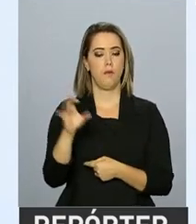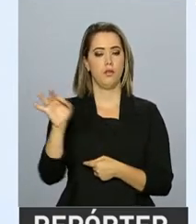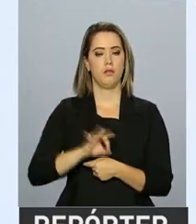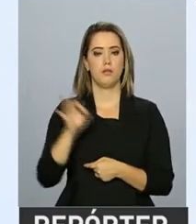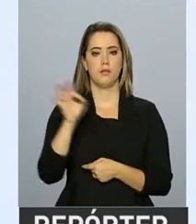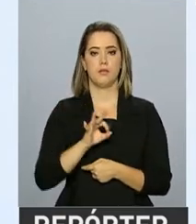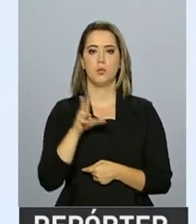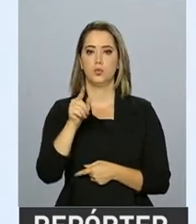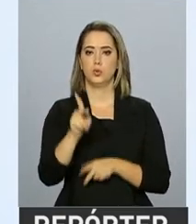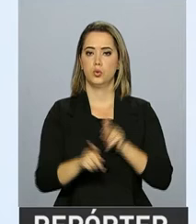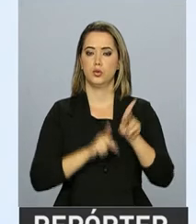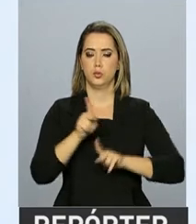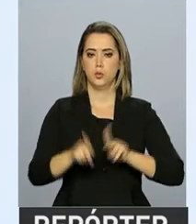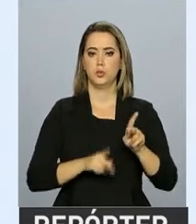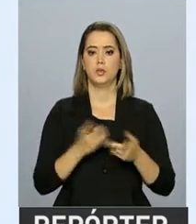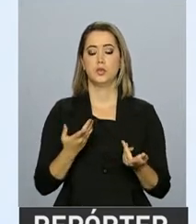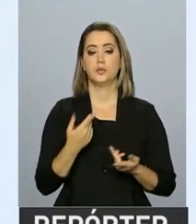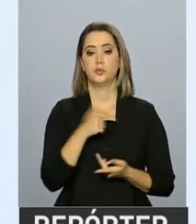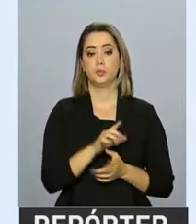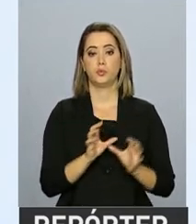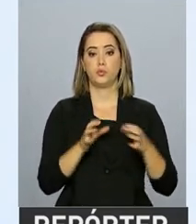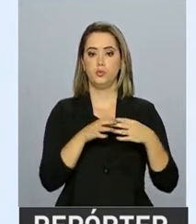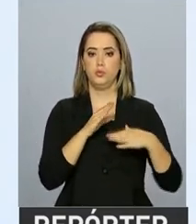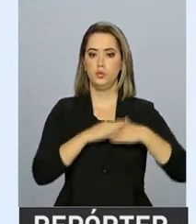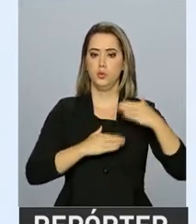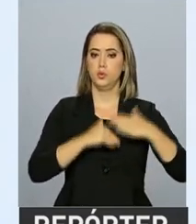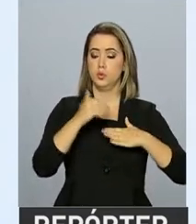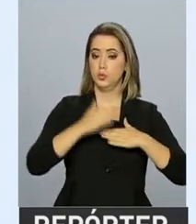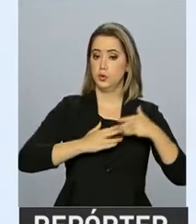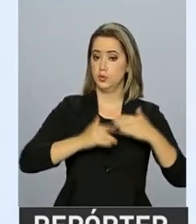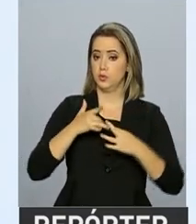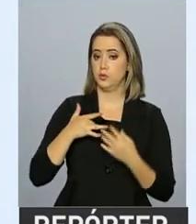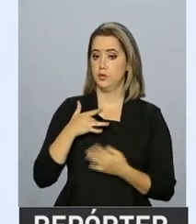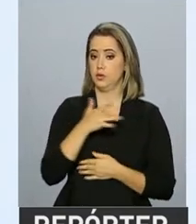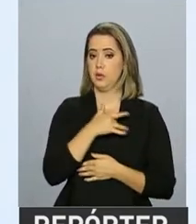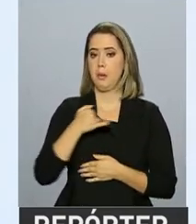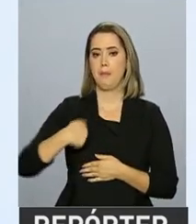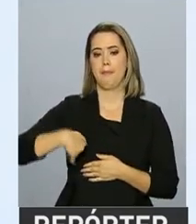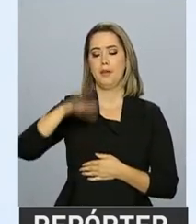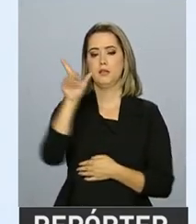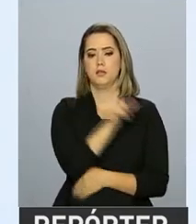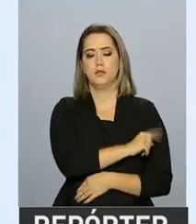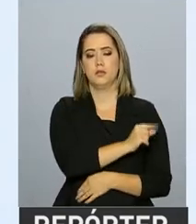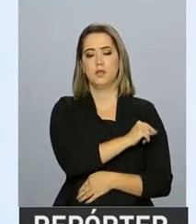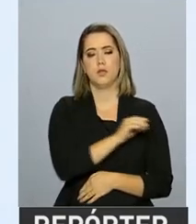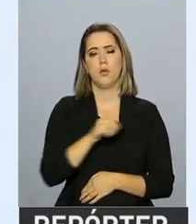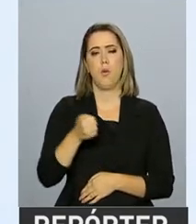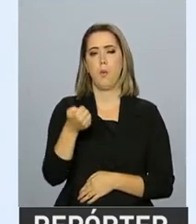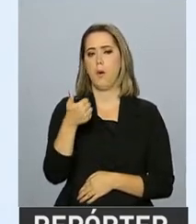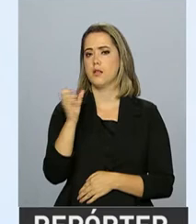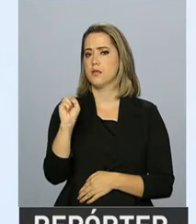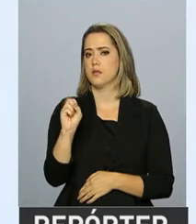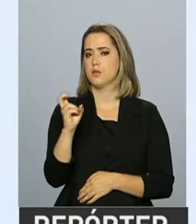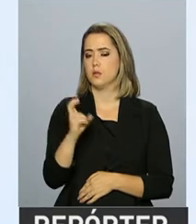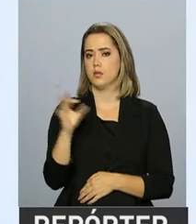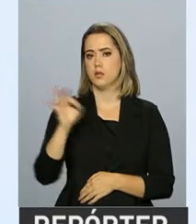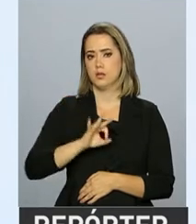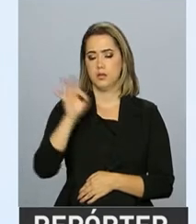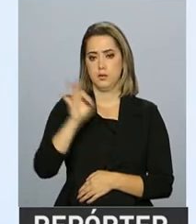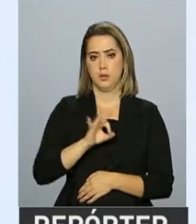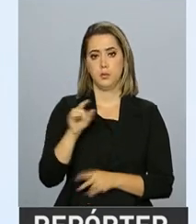vacinado os trabalhadores da saúde foram os que mais se vacinaram registrando quase 85% de